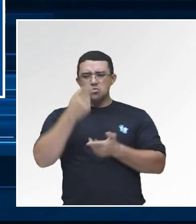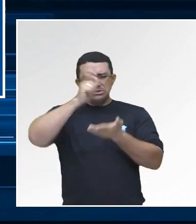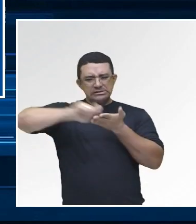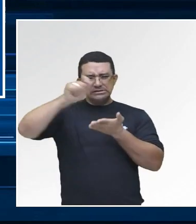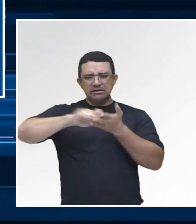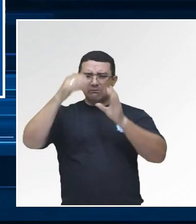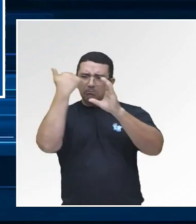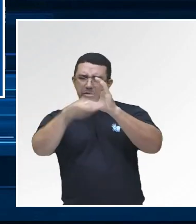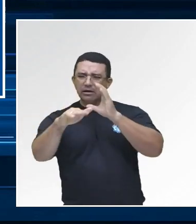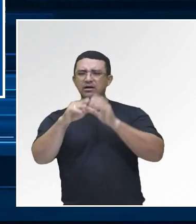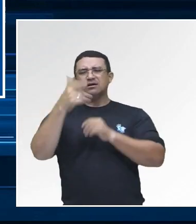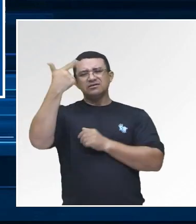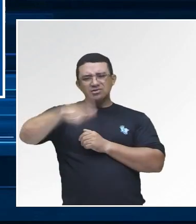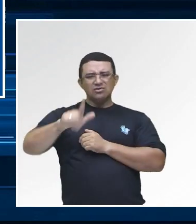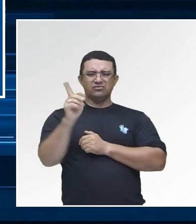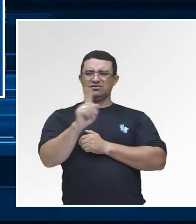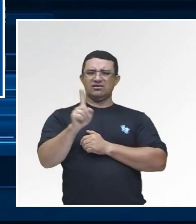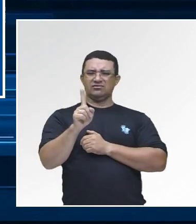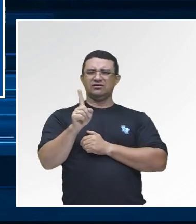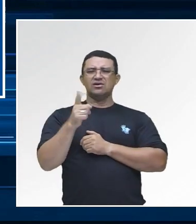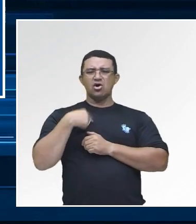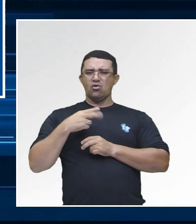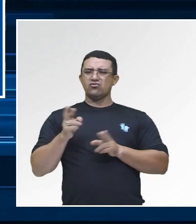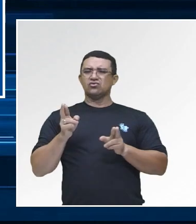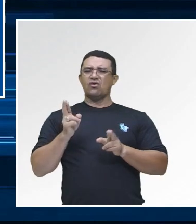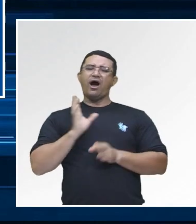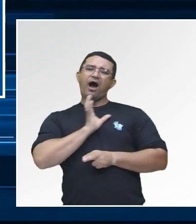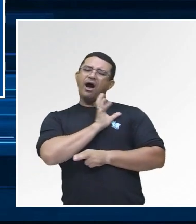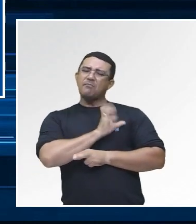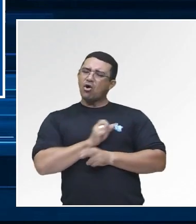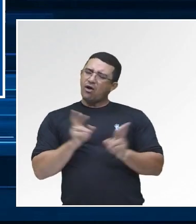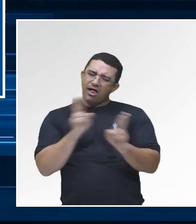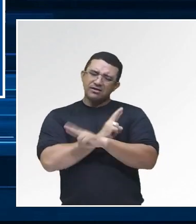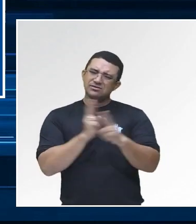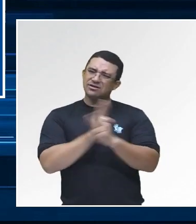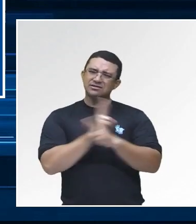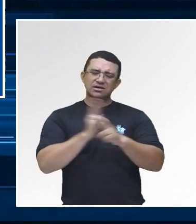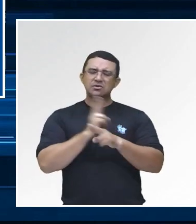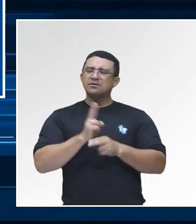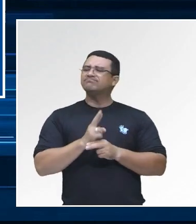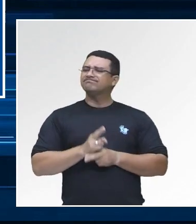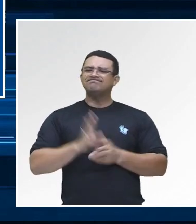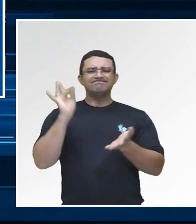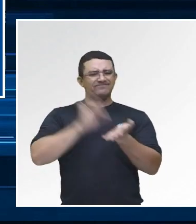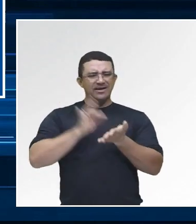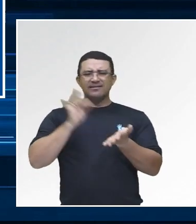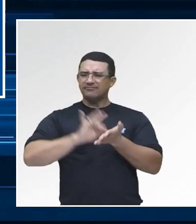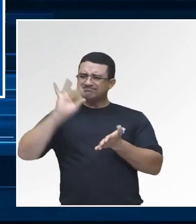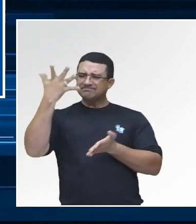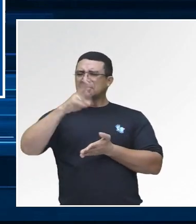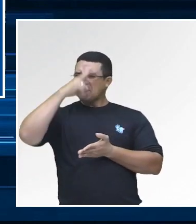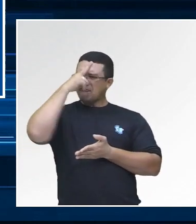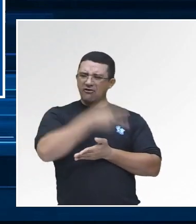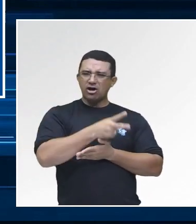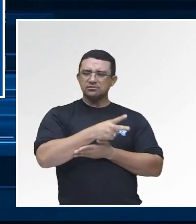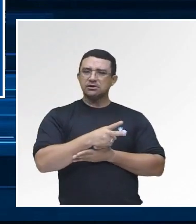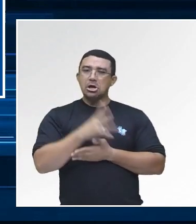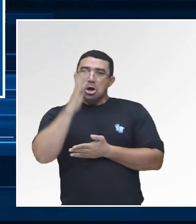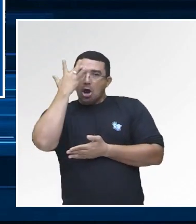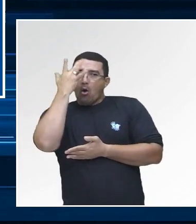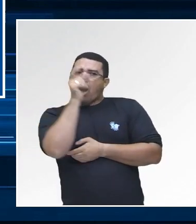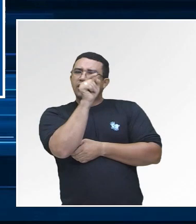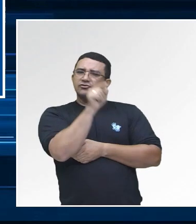você. Nosso relacionamento está ficando intenso demais, real demais, e acho que você não existe.